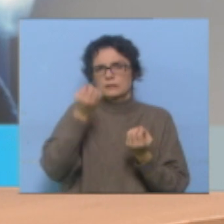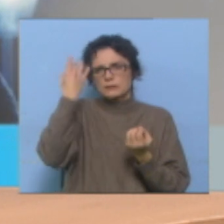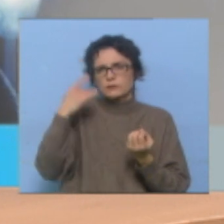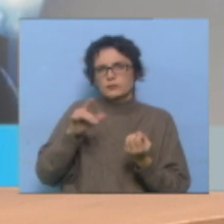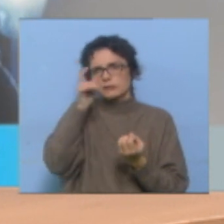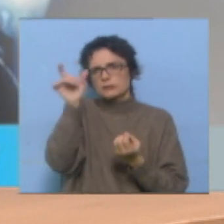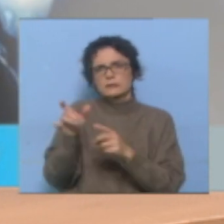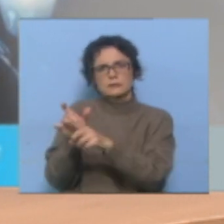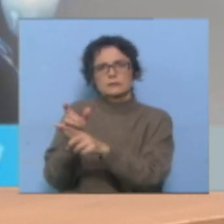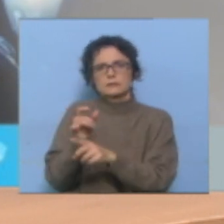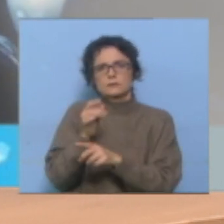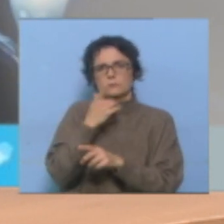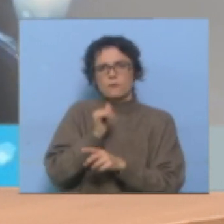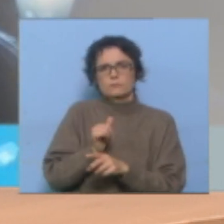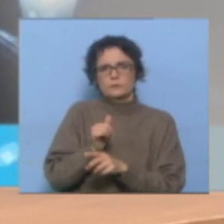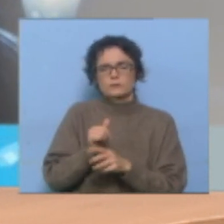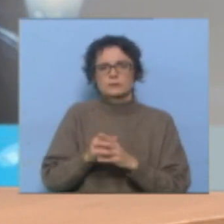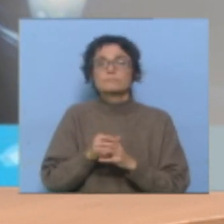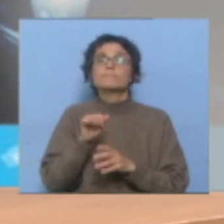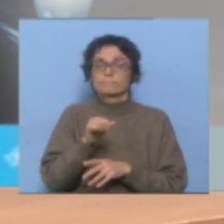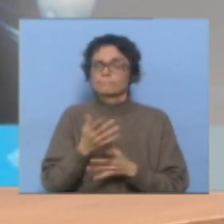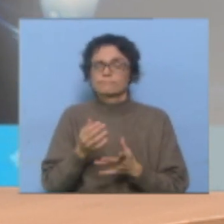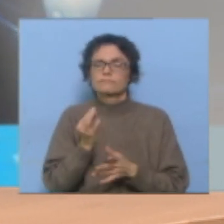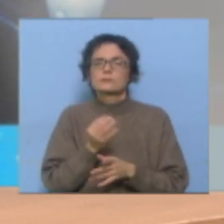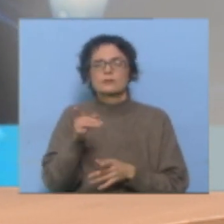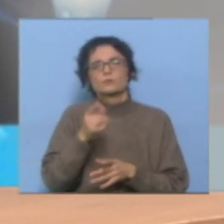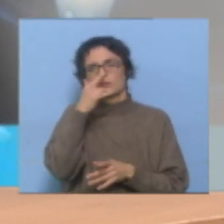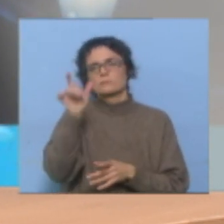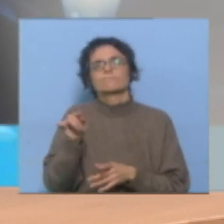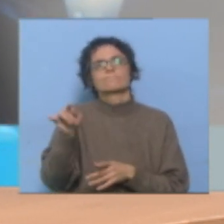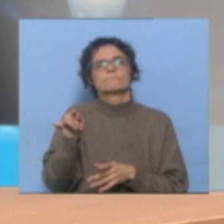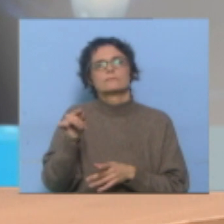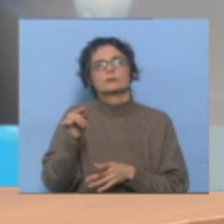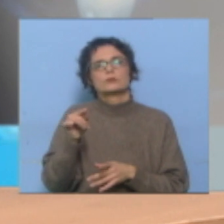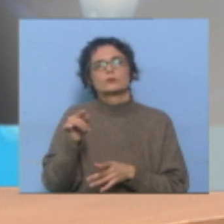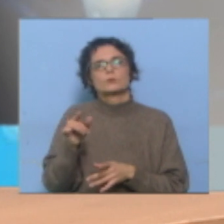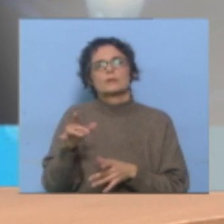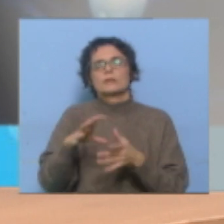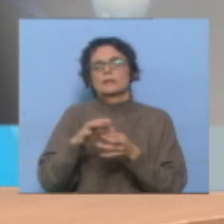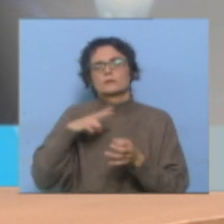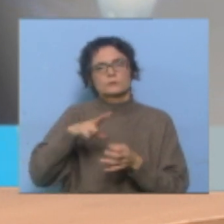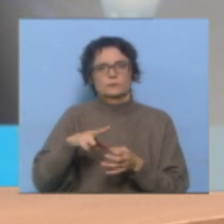de Portugal, de todos os portugueses, uns